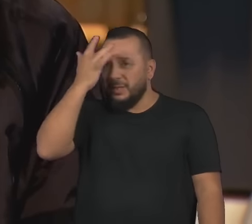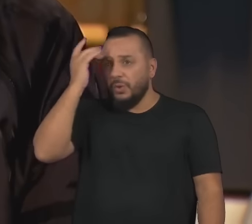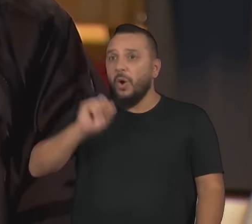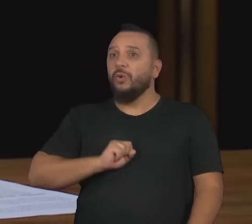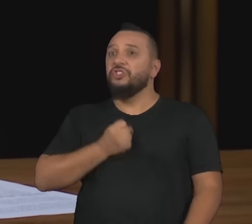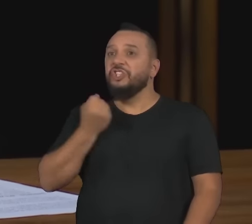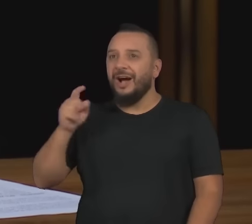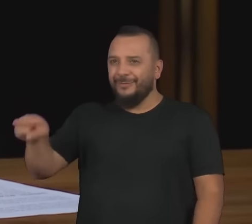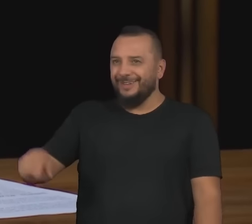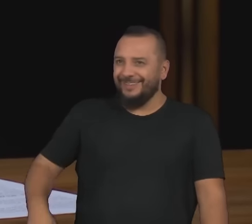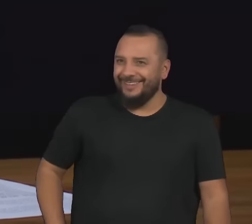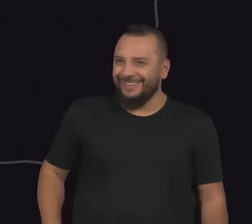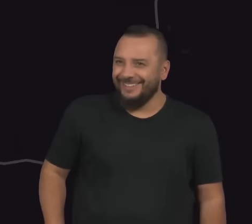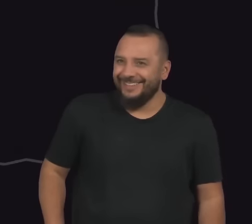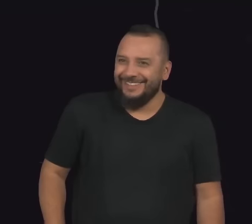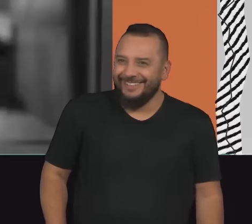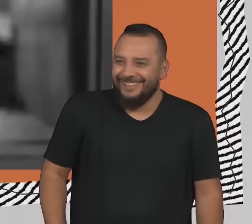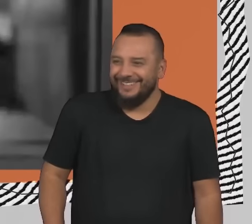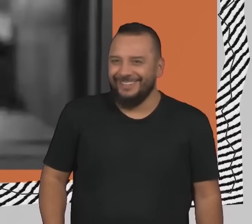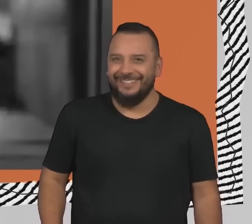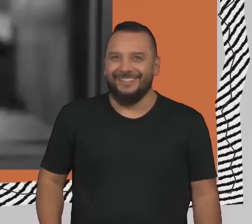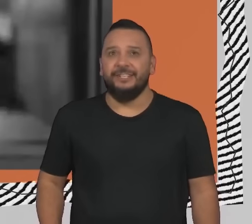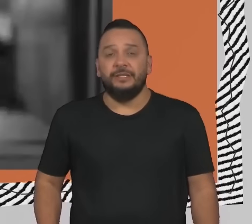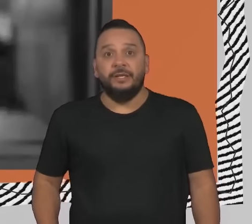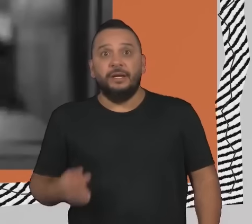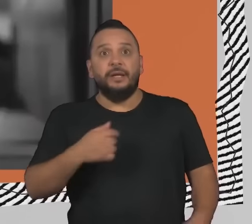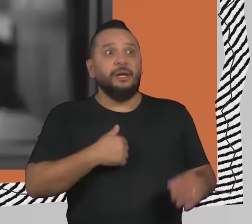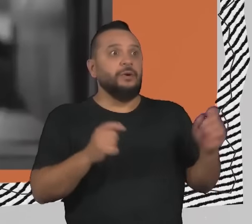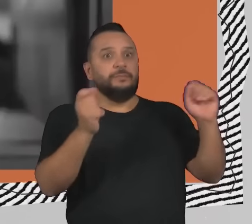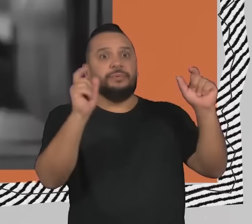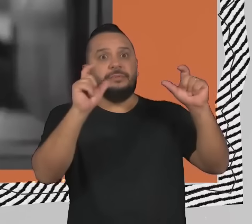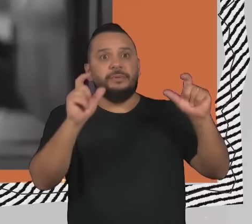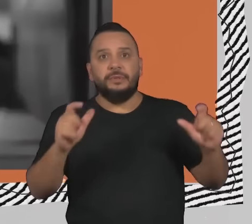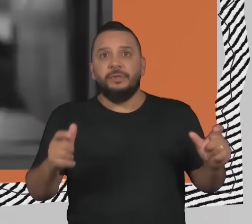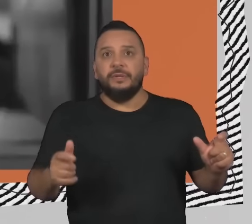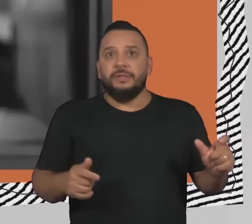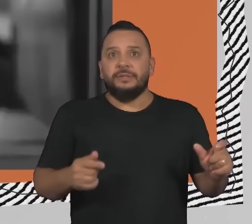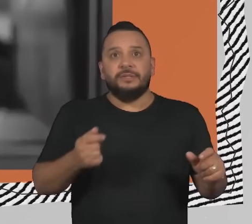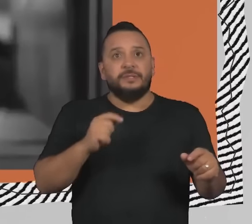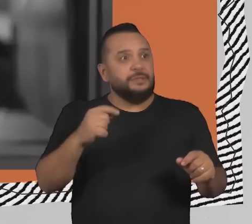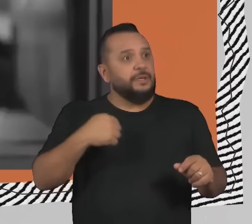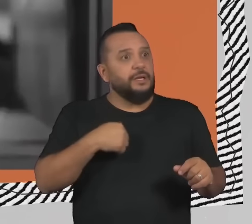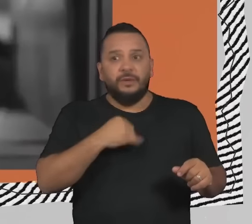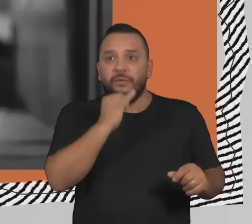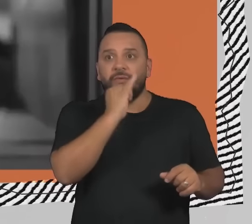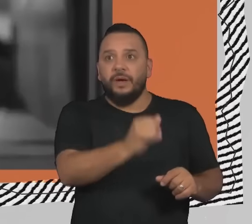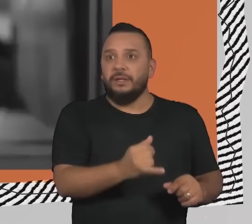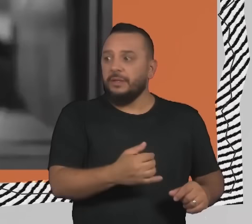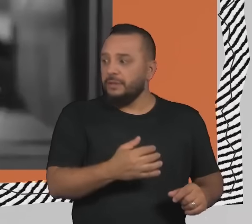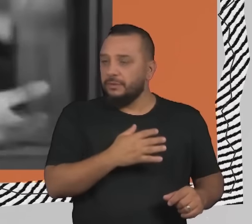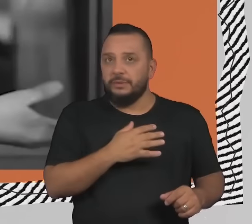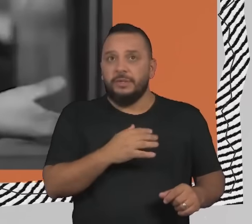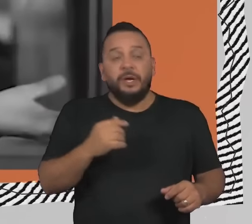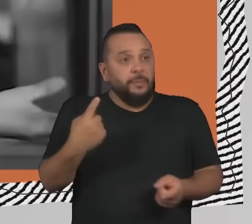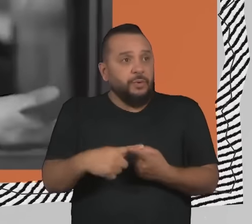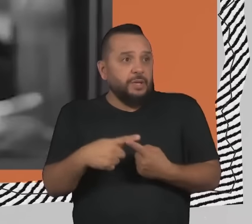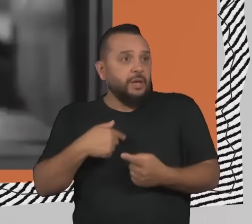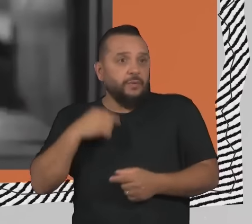odiava ele. Eu fiquei espantadíssimo. Falei, o que estão falando? Porque o